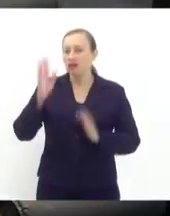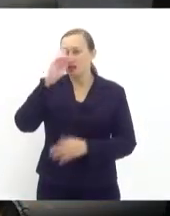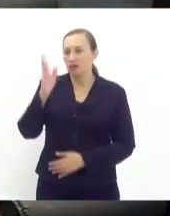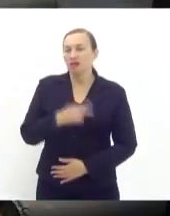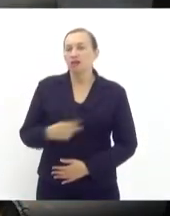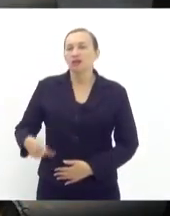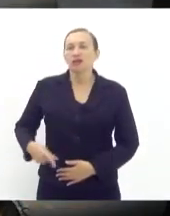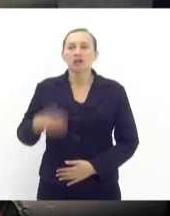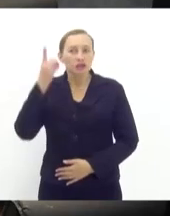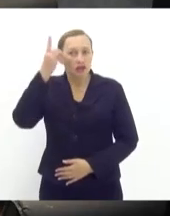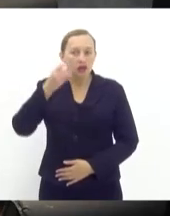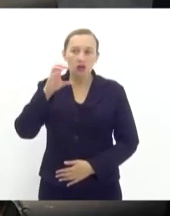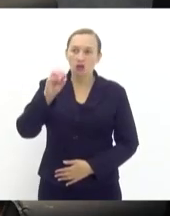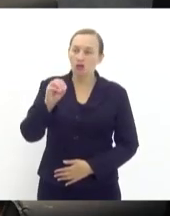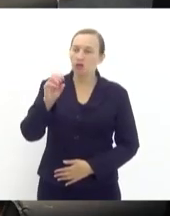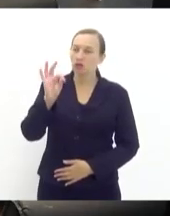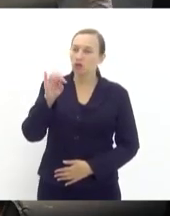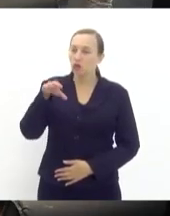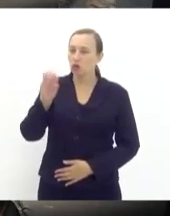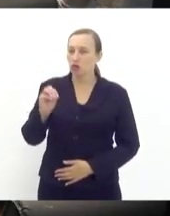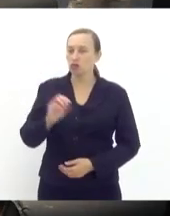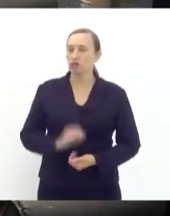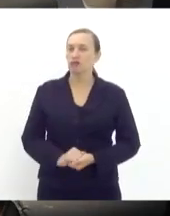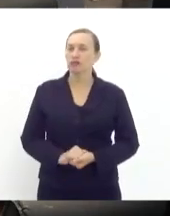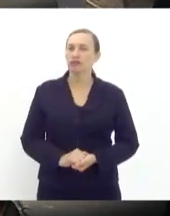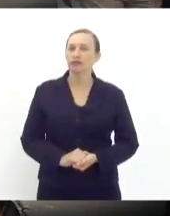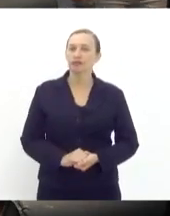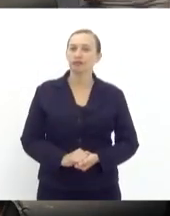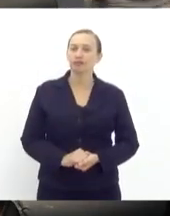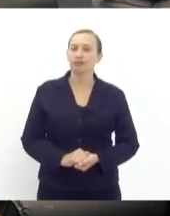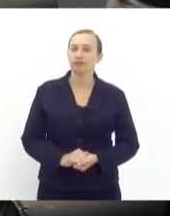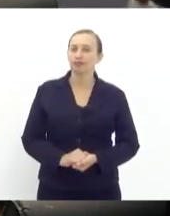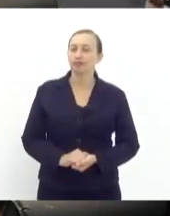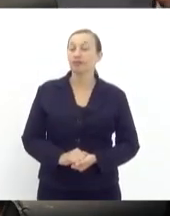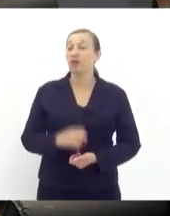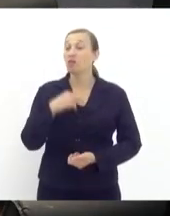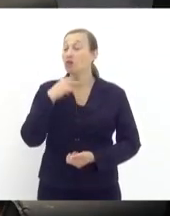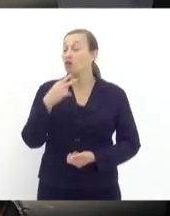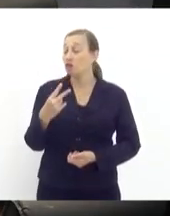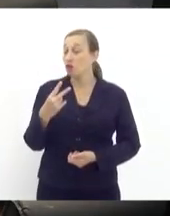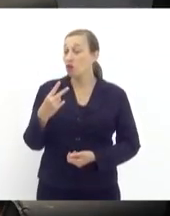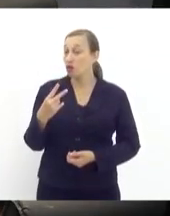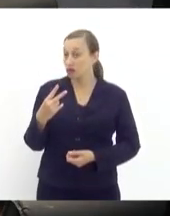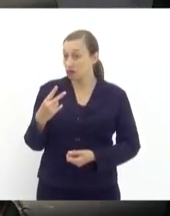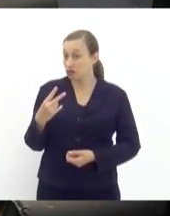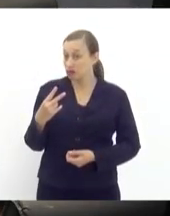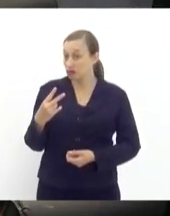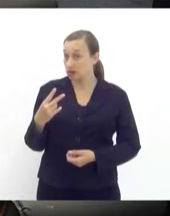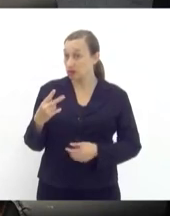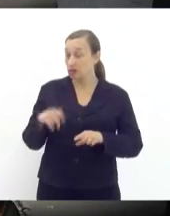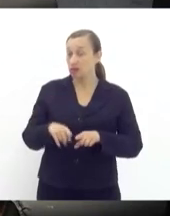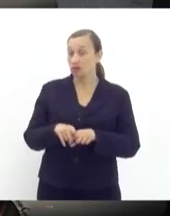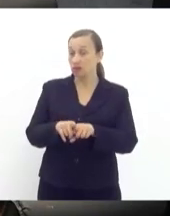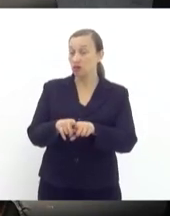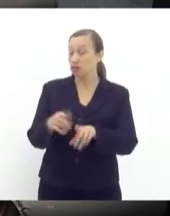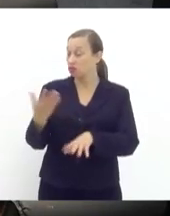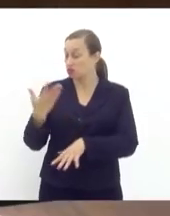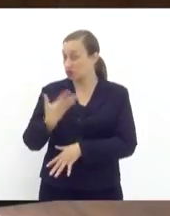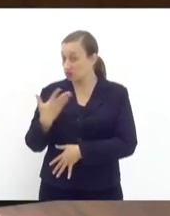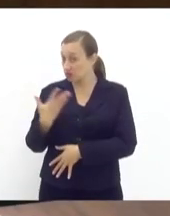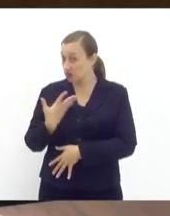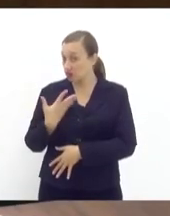Deputado Antônio de Paula a minha voz com a voz dos meus colegas